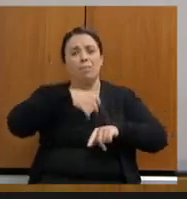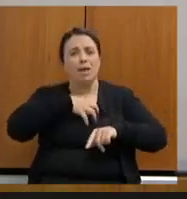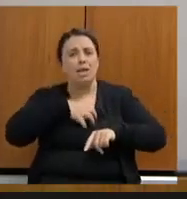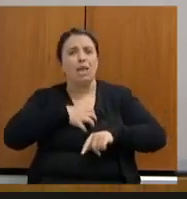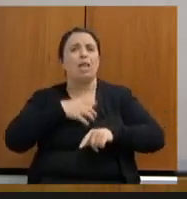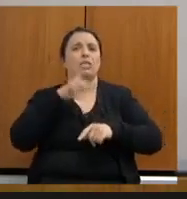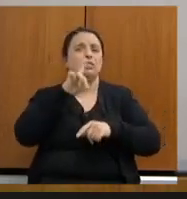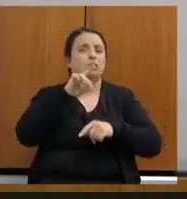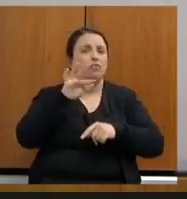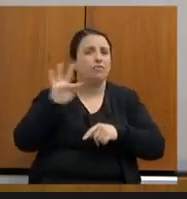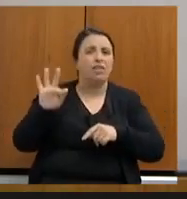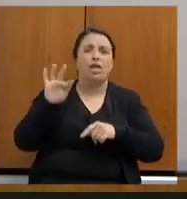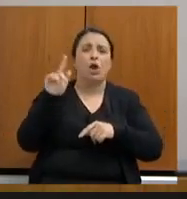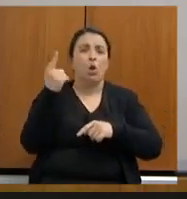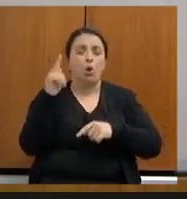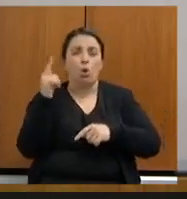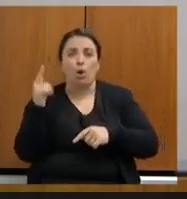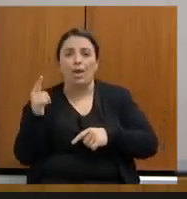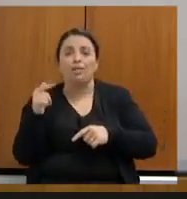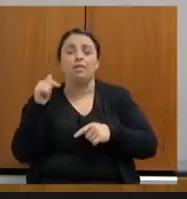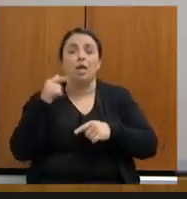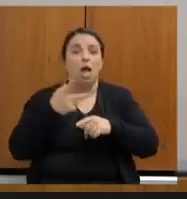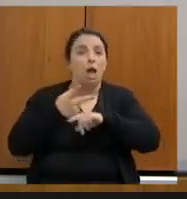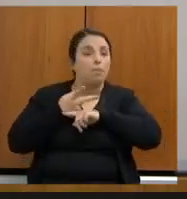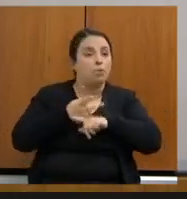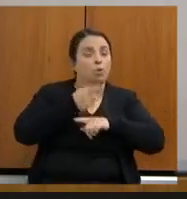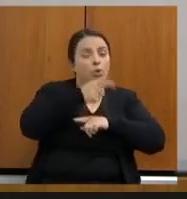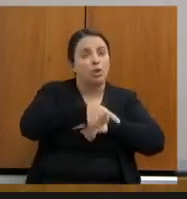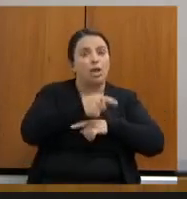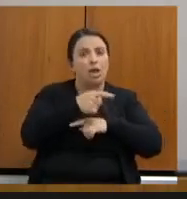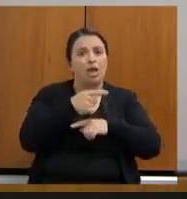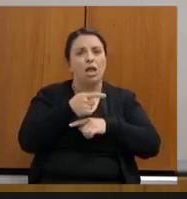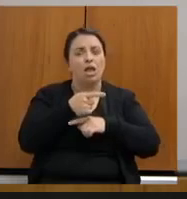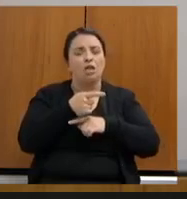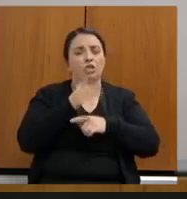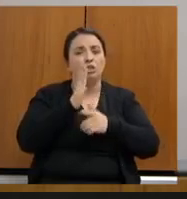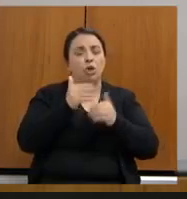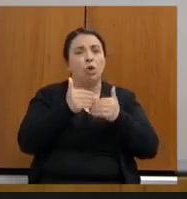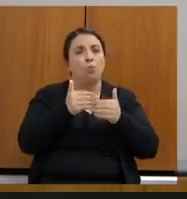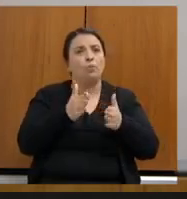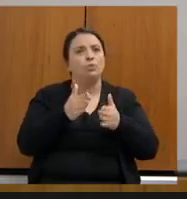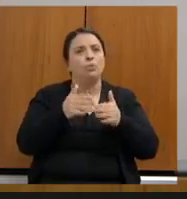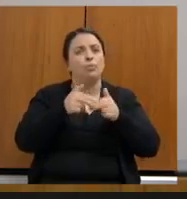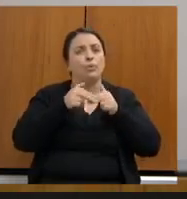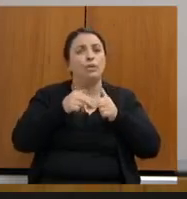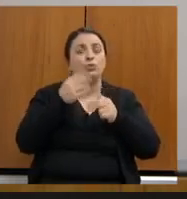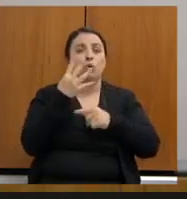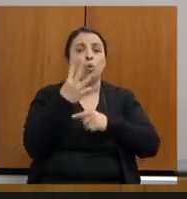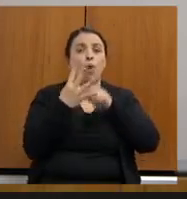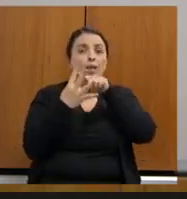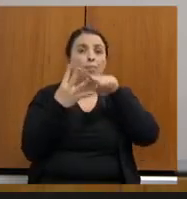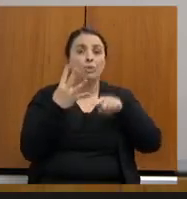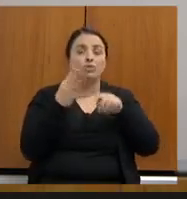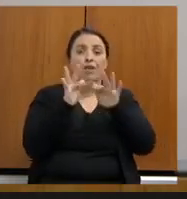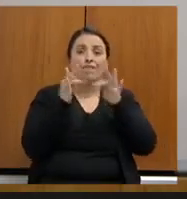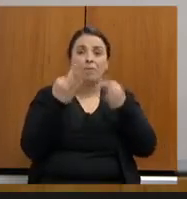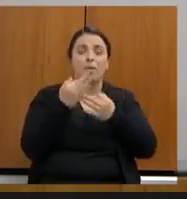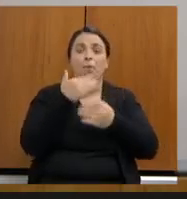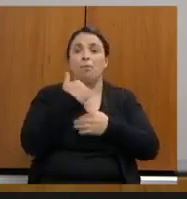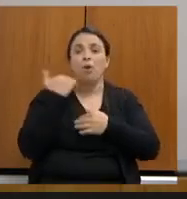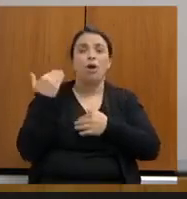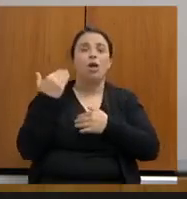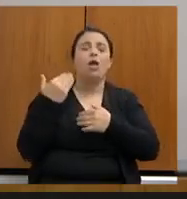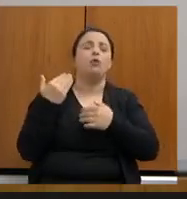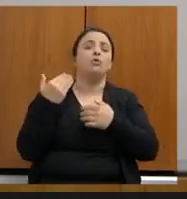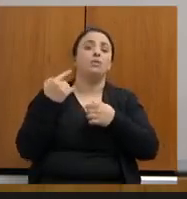buscas por avião que causar intensa mobilização no país começaram após a morte de quatro pessoas de uma mesma família em Ceilândia no Distrito Federal